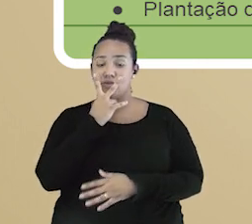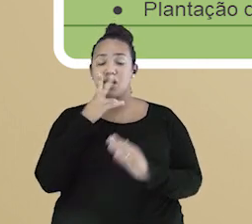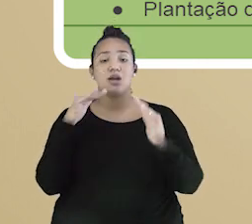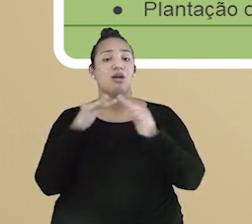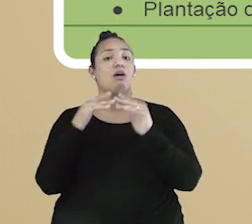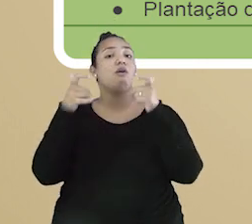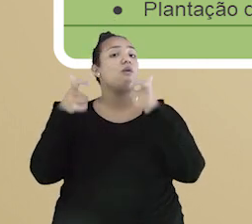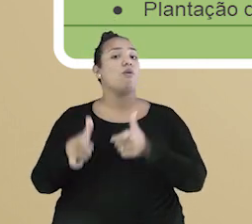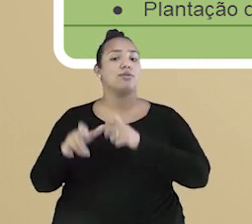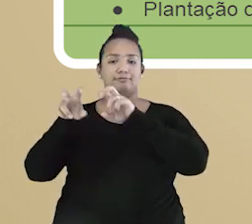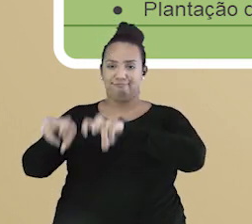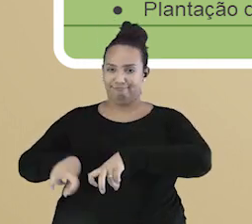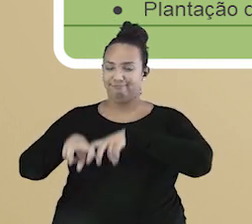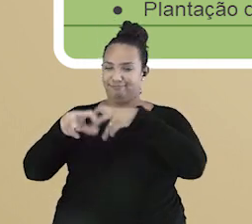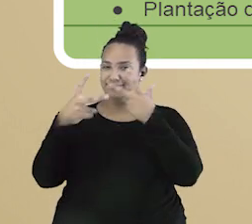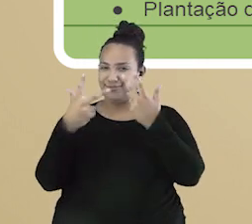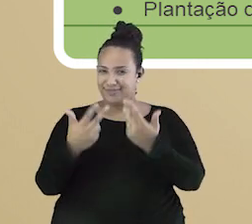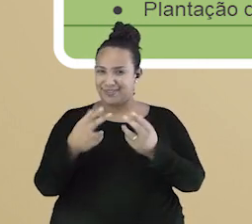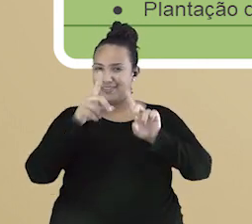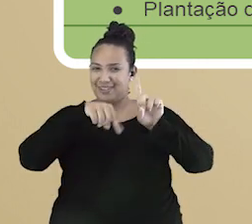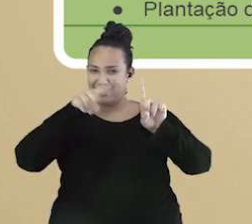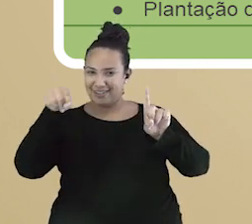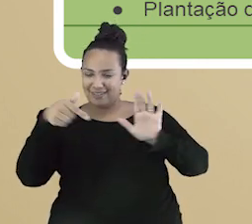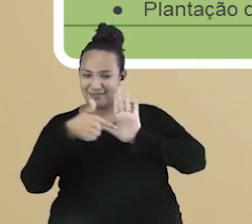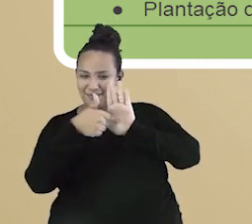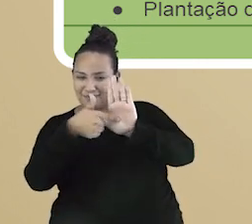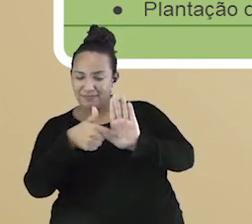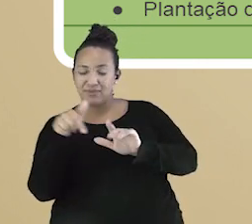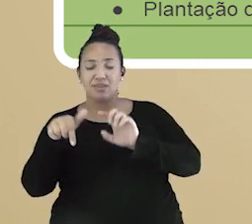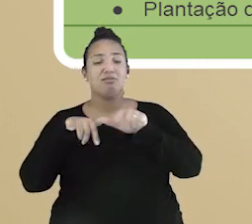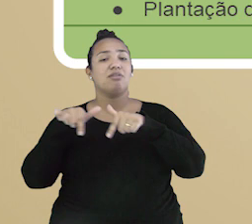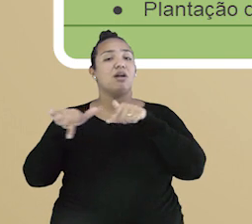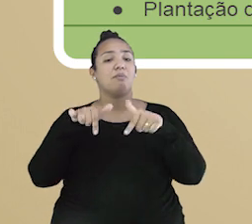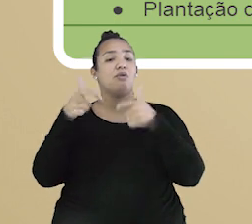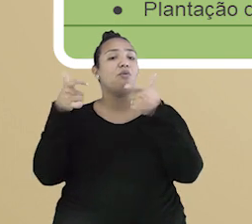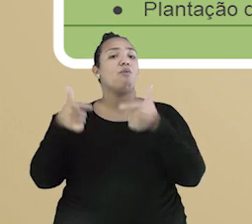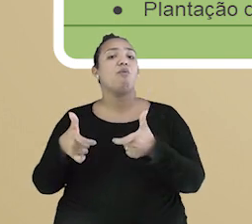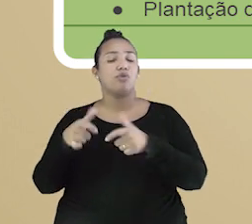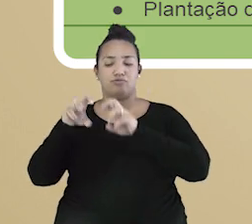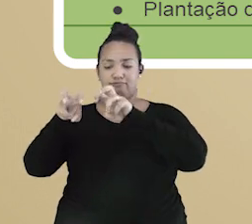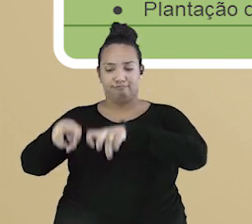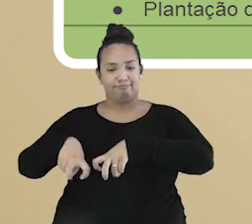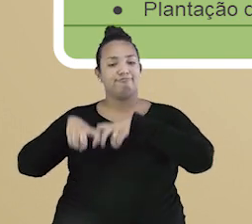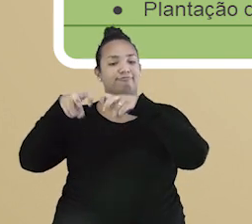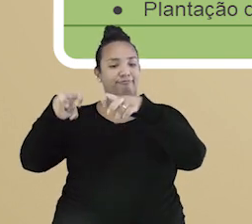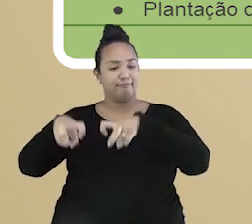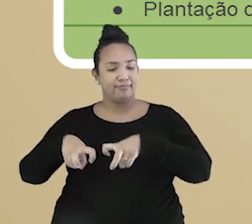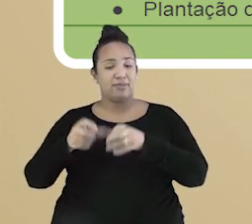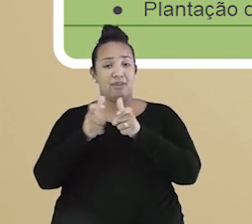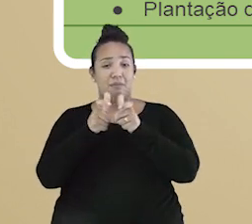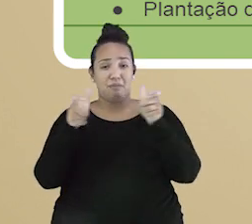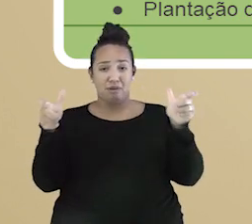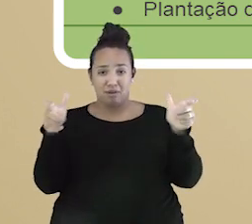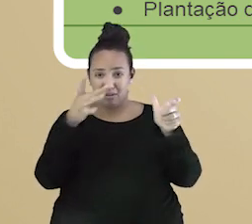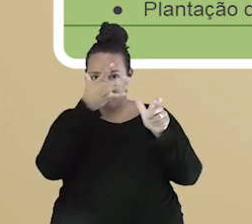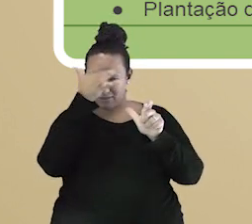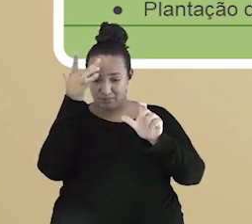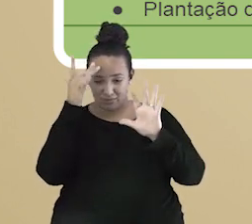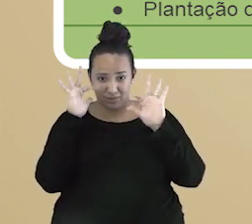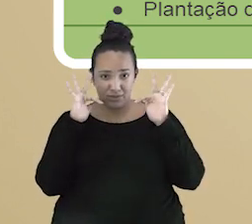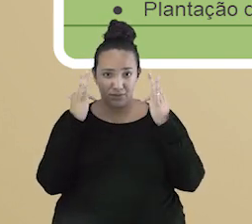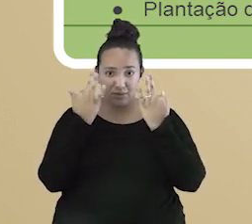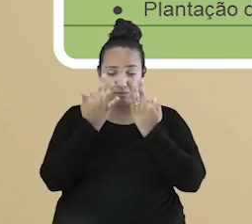rurais, como nós vimos no gráfico, e trabalhavam em atividades agrícolas. Grande parte das famílias